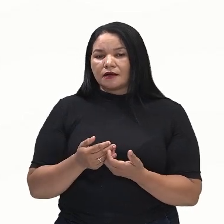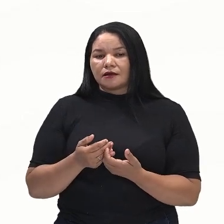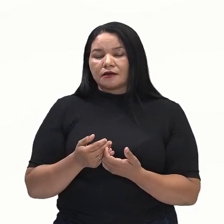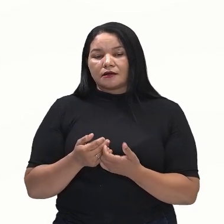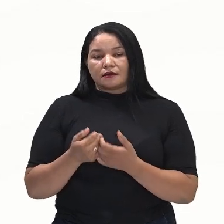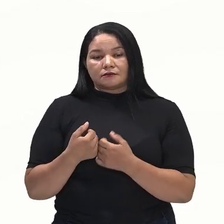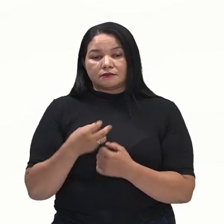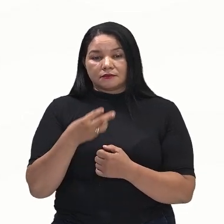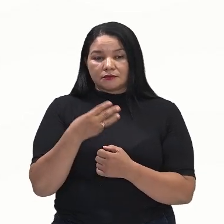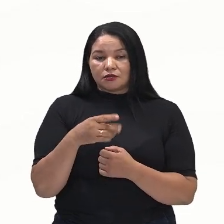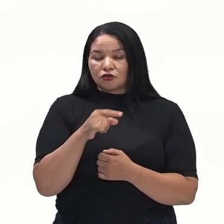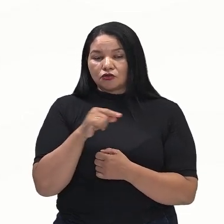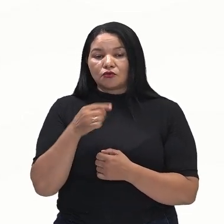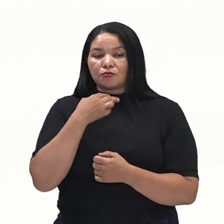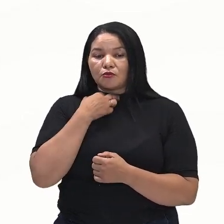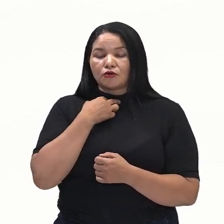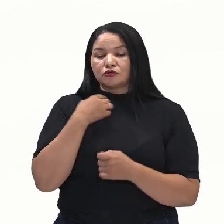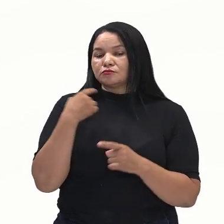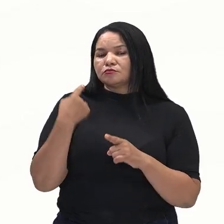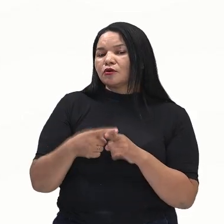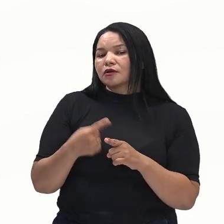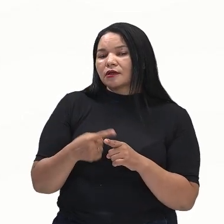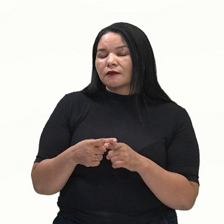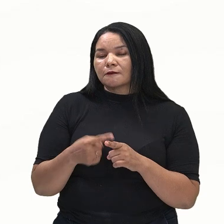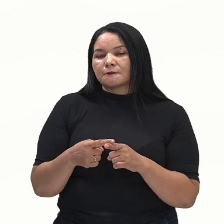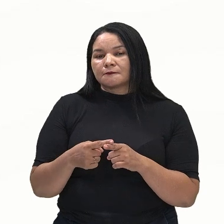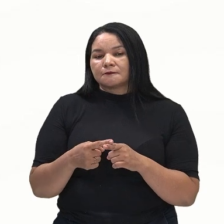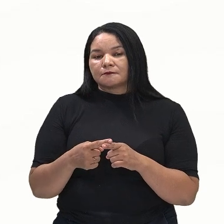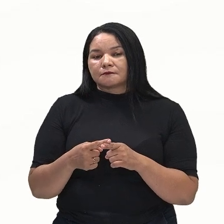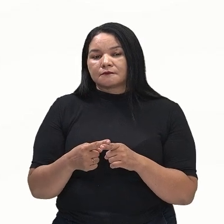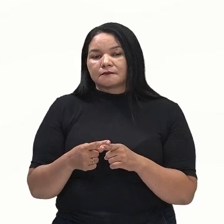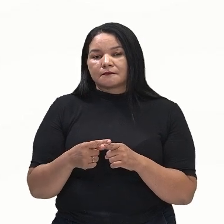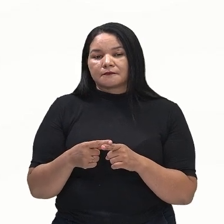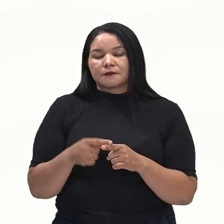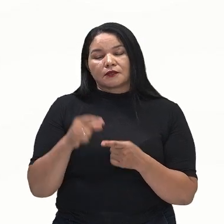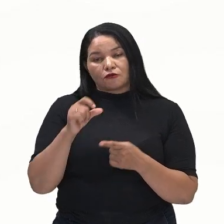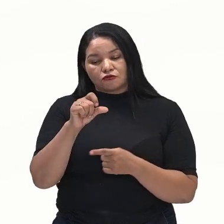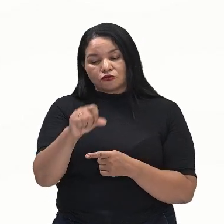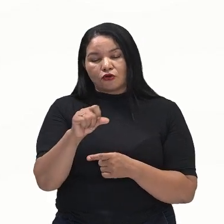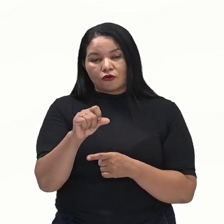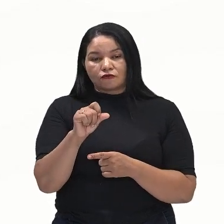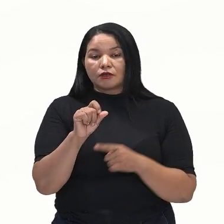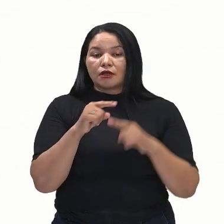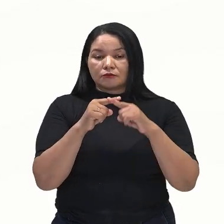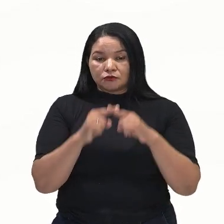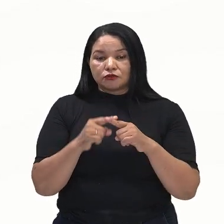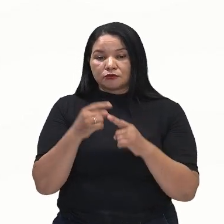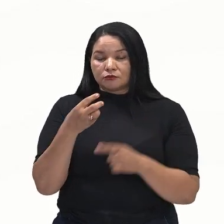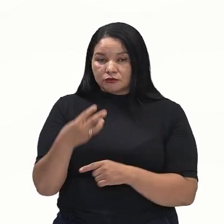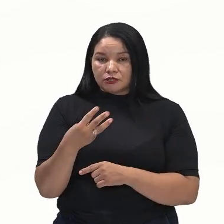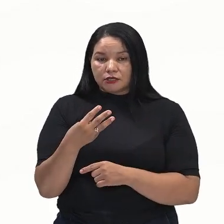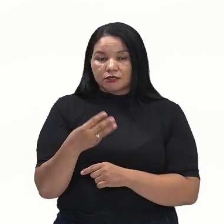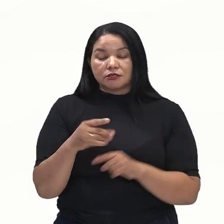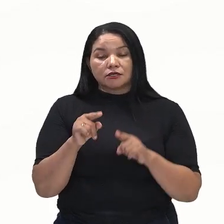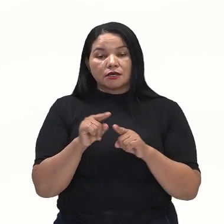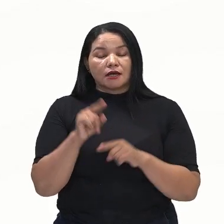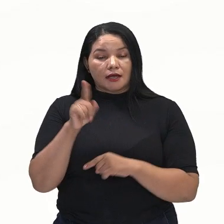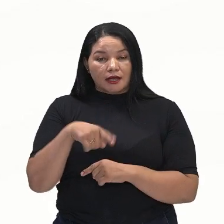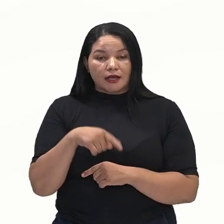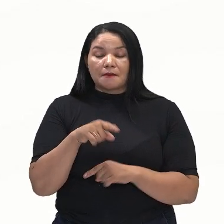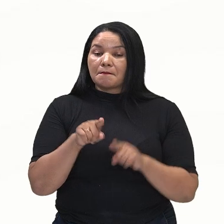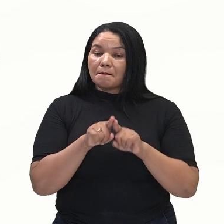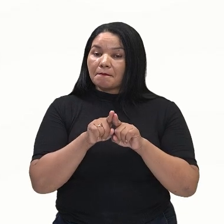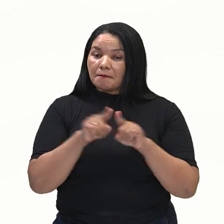pode. Professor, por que aqui não pode? O 9 não é múltiplo de 3? Com certeza é, mas não